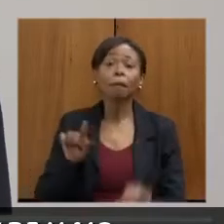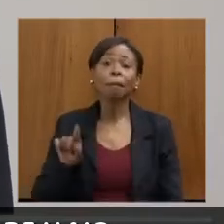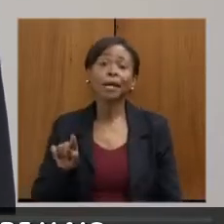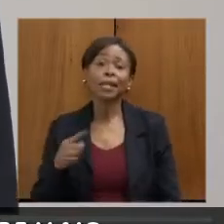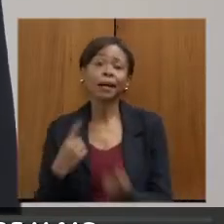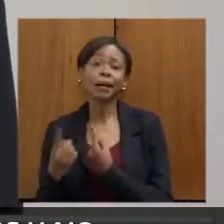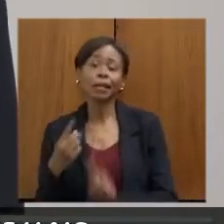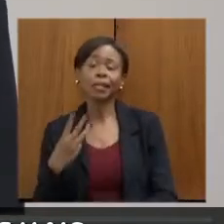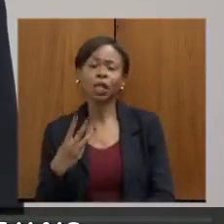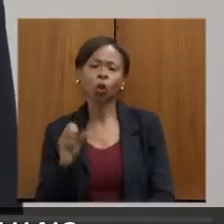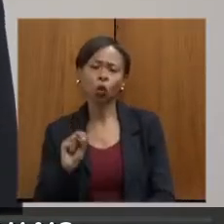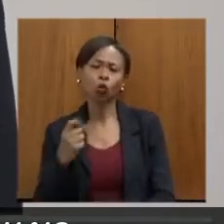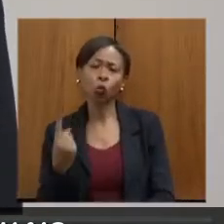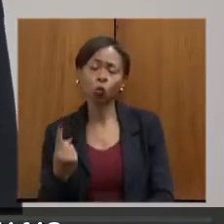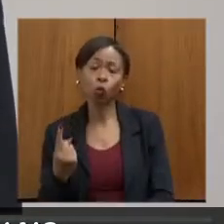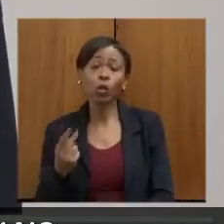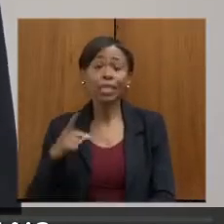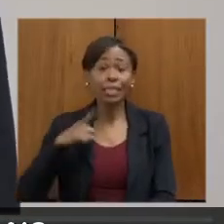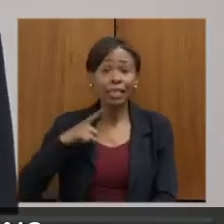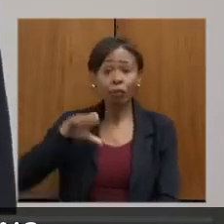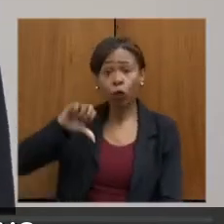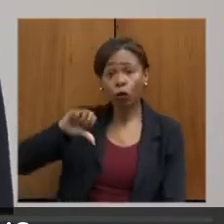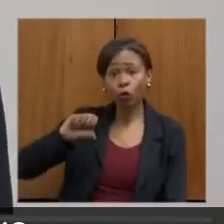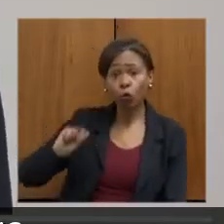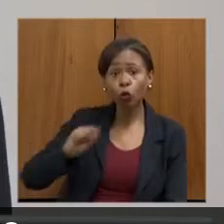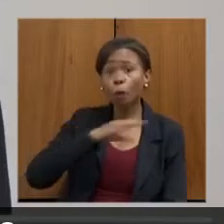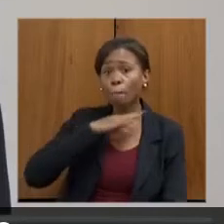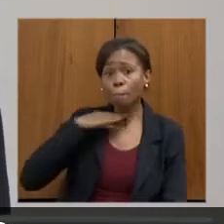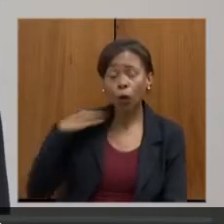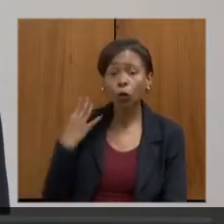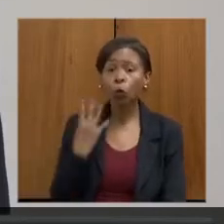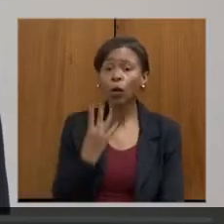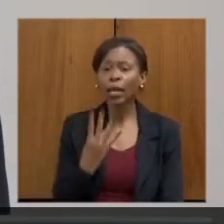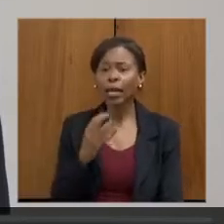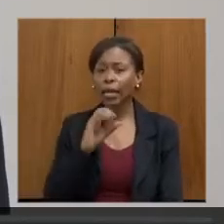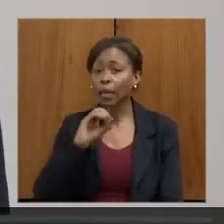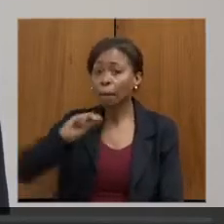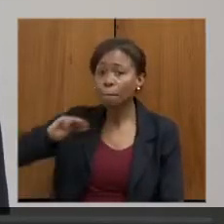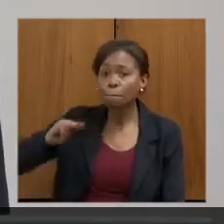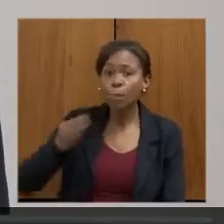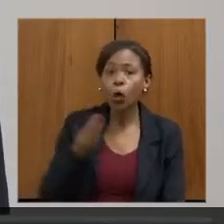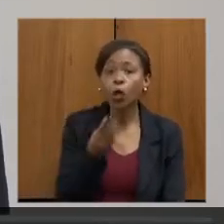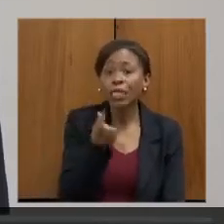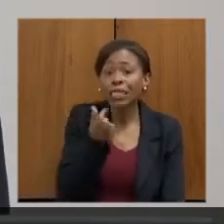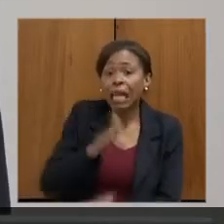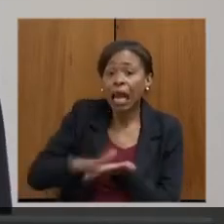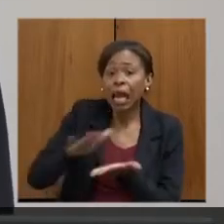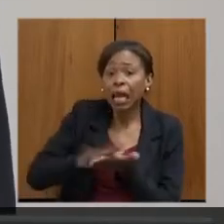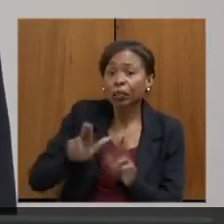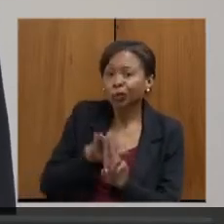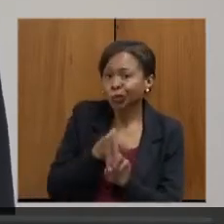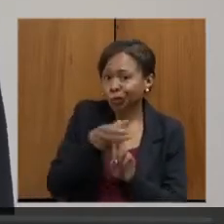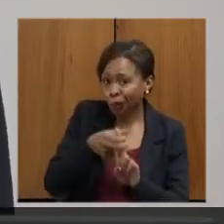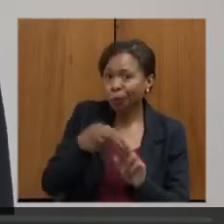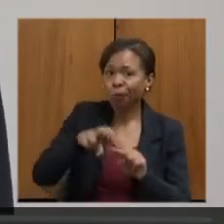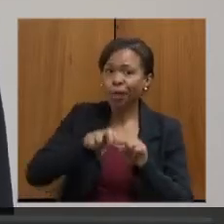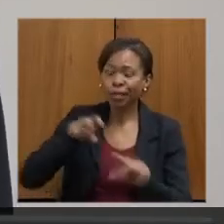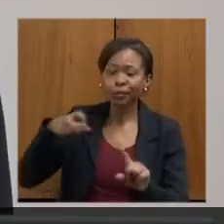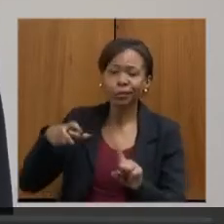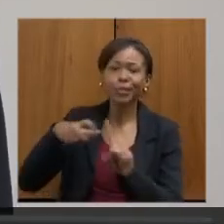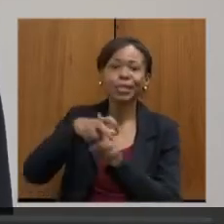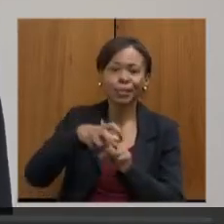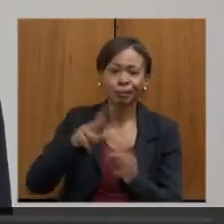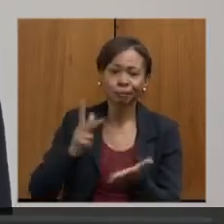262 998 mortes 40 milhões de gastos do sistema um de saúde com os acidentes que